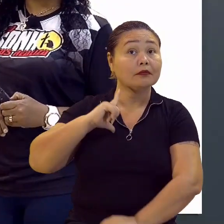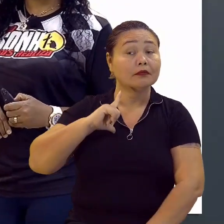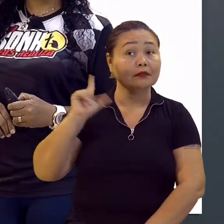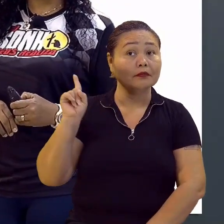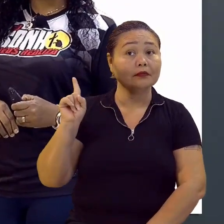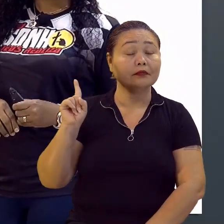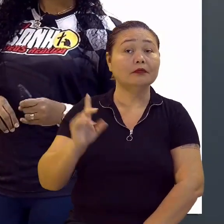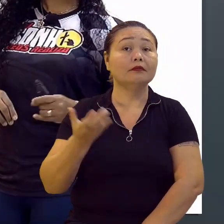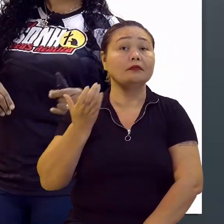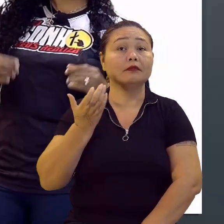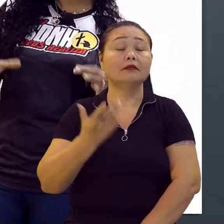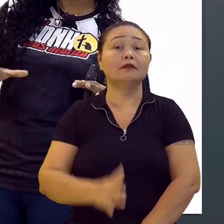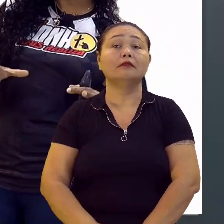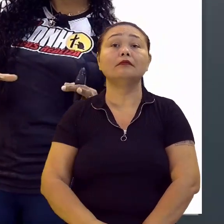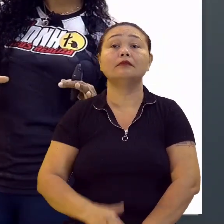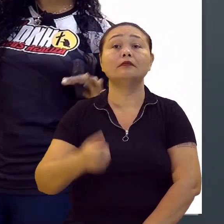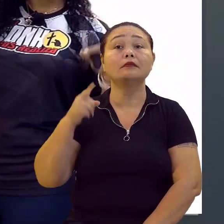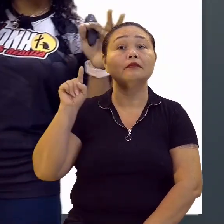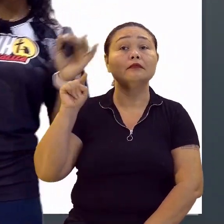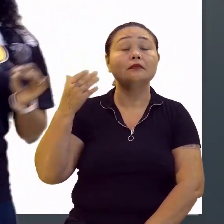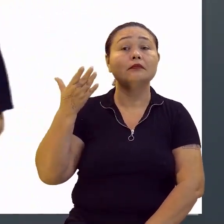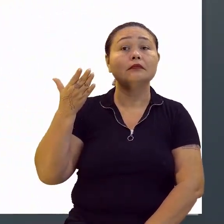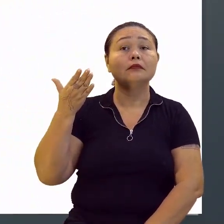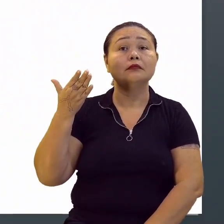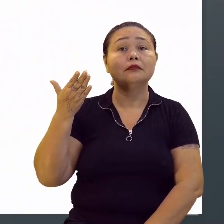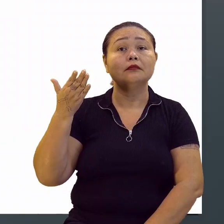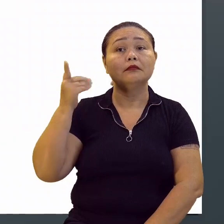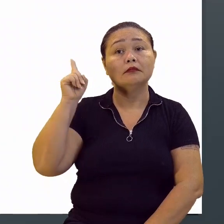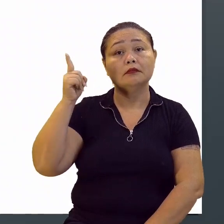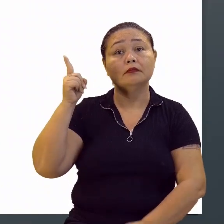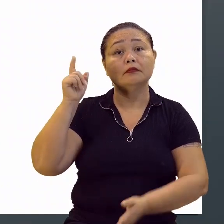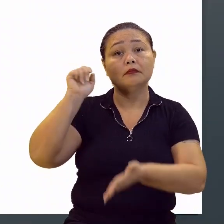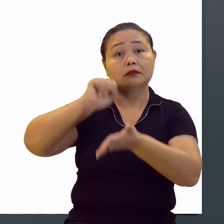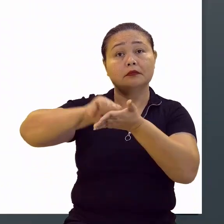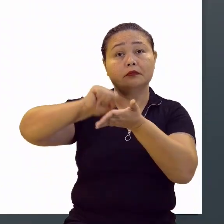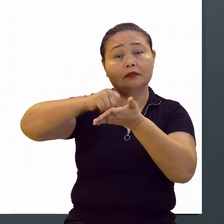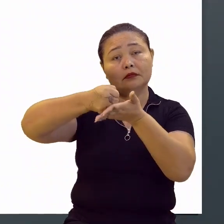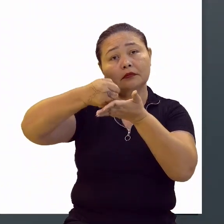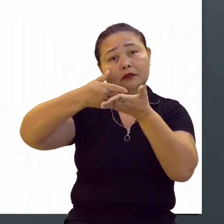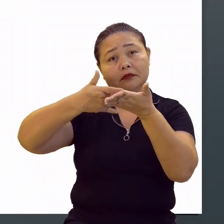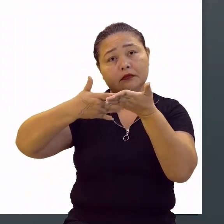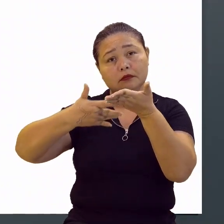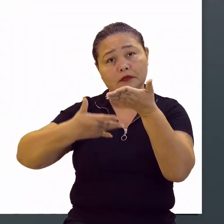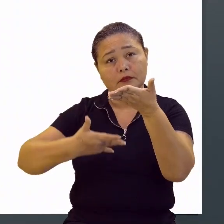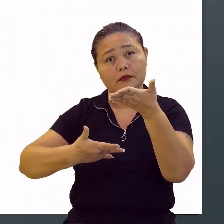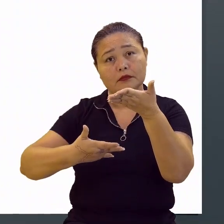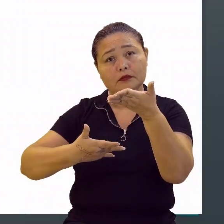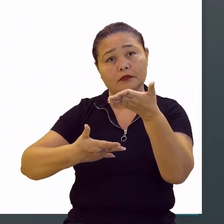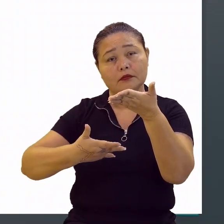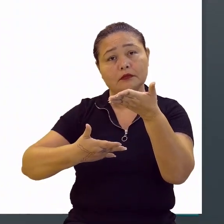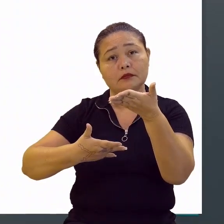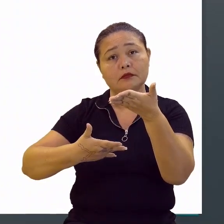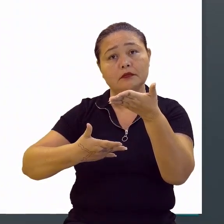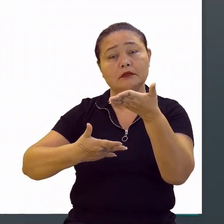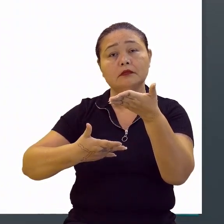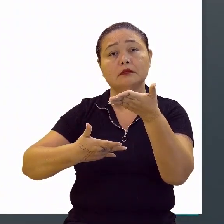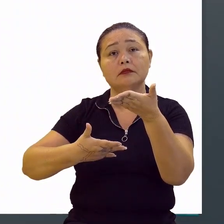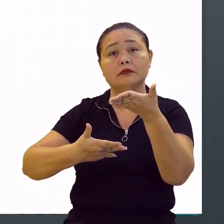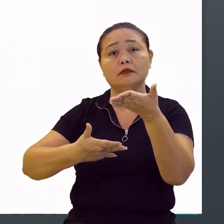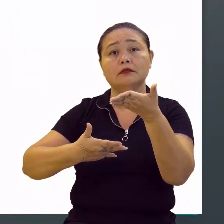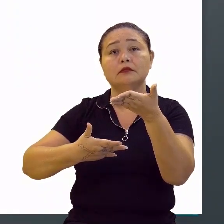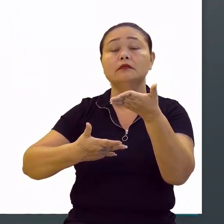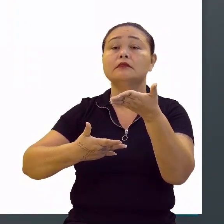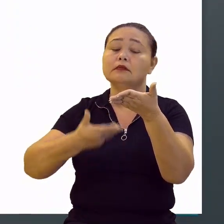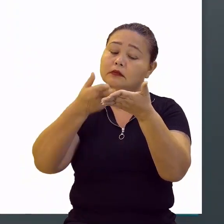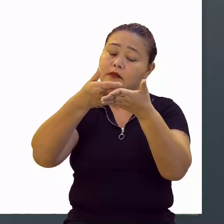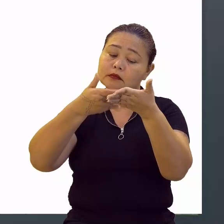questão quer? Ela quer que você disserte, que você escreva, tá? Que você escreva aí sobre